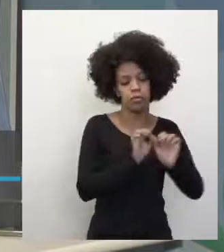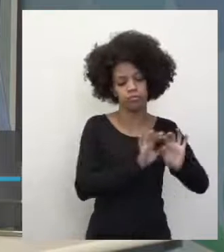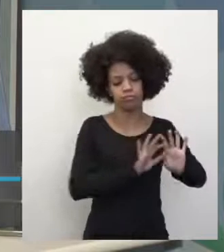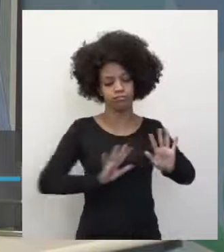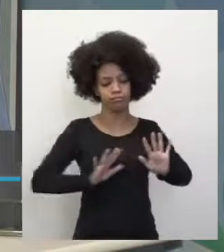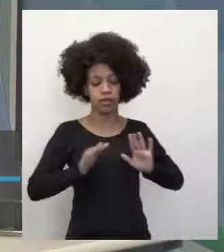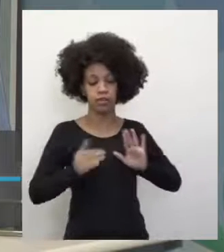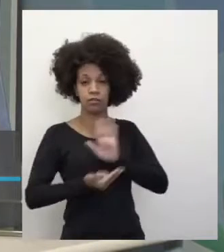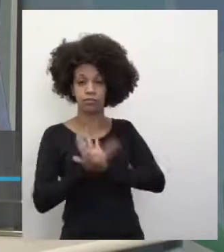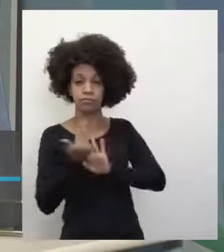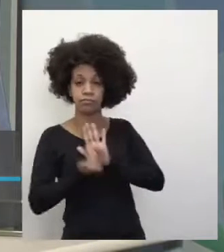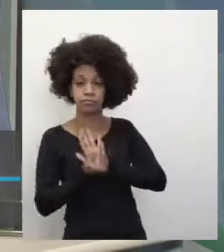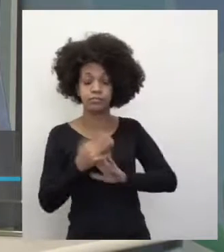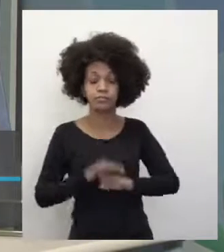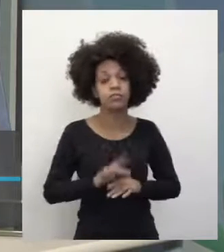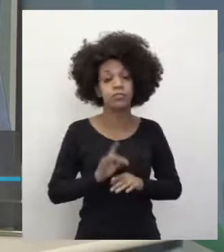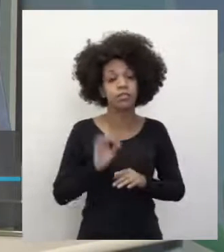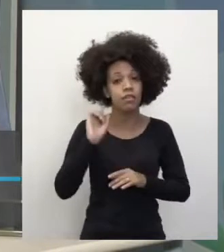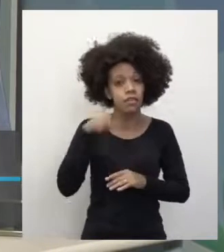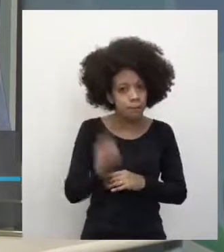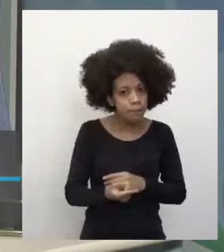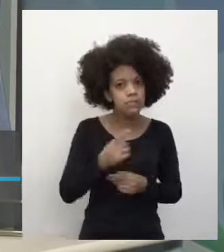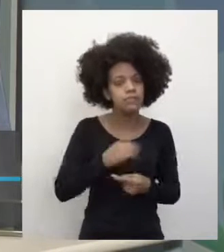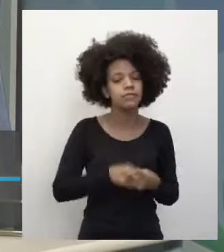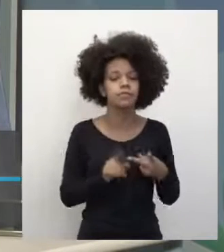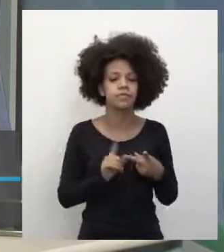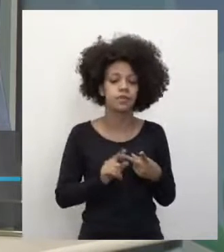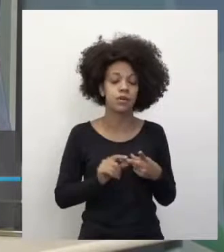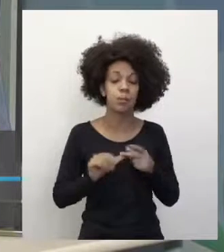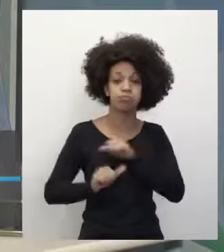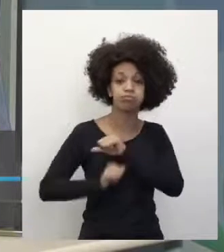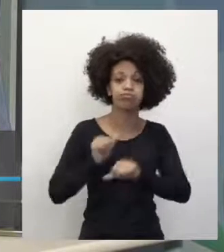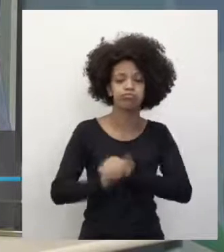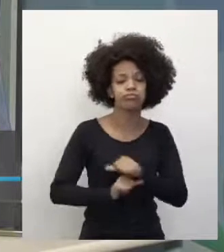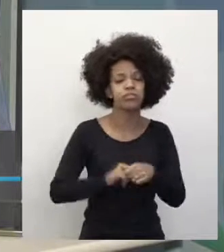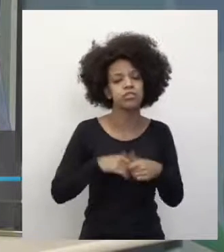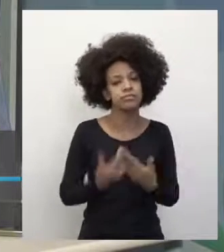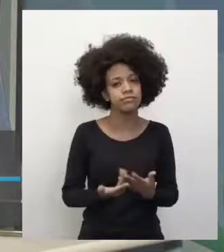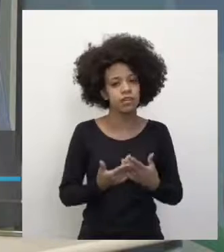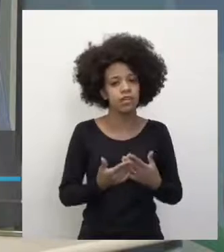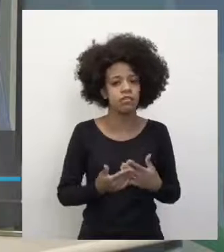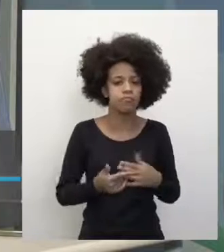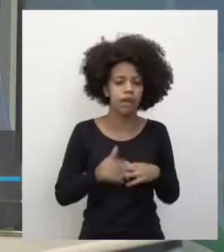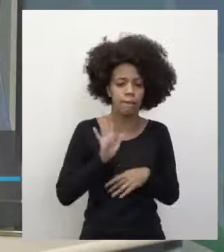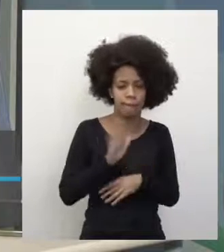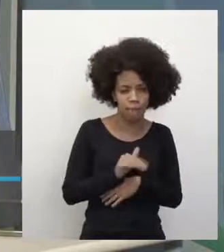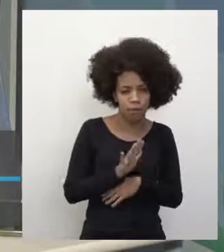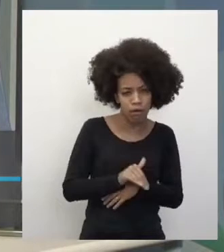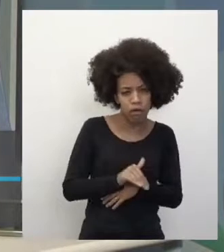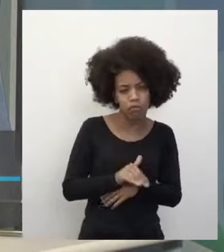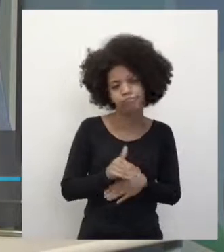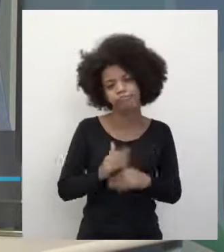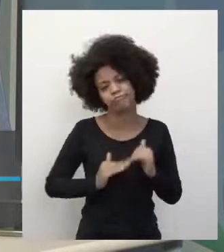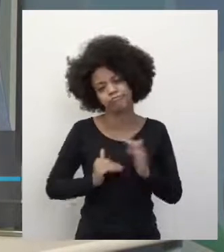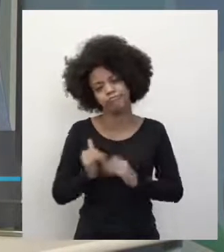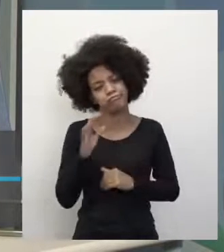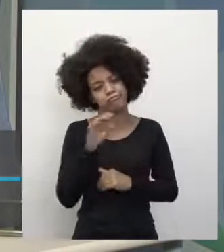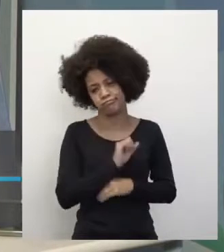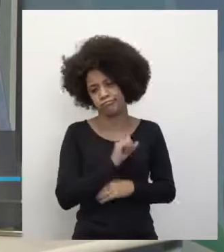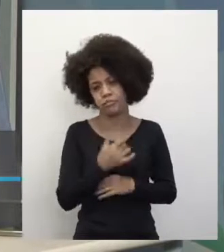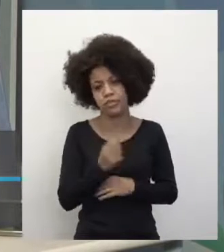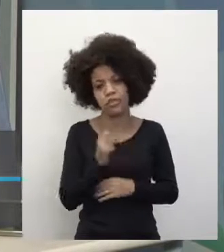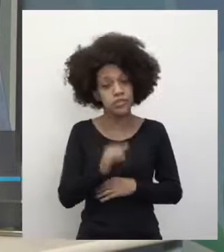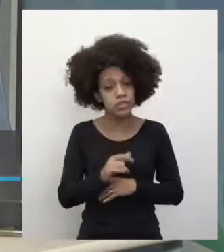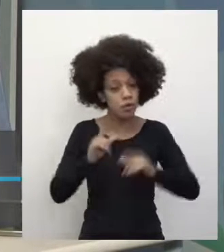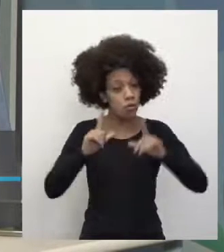mão. Depois, com o advento da fotografia, isso mudou. Então, ficava muito mais barato e mais prático e mais rápido se tirar